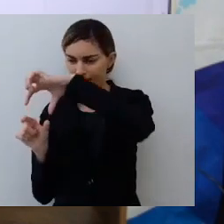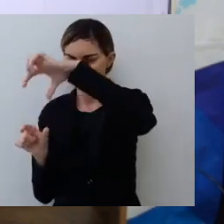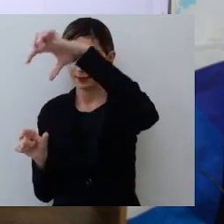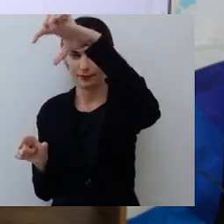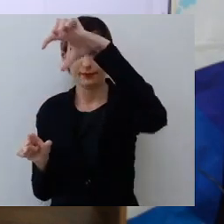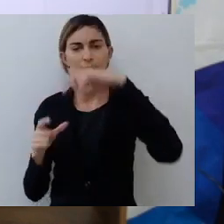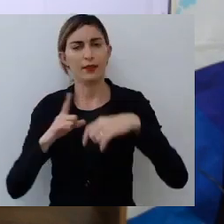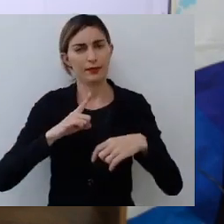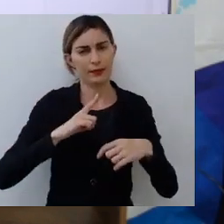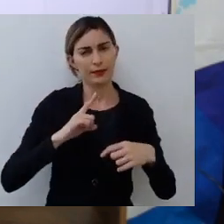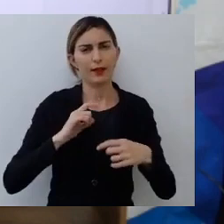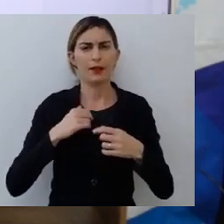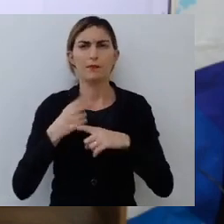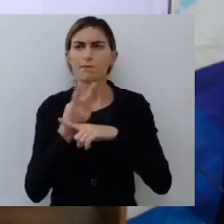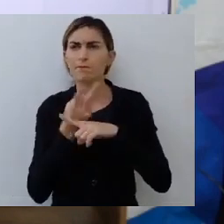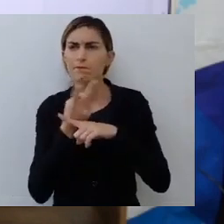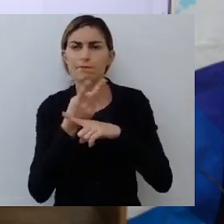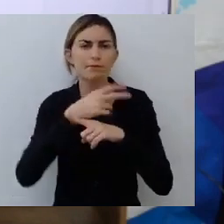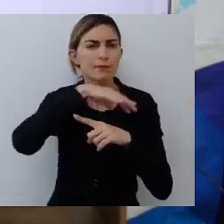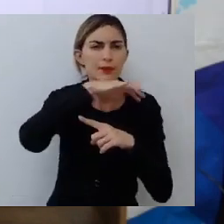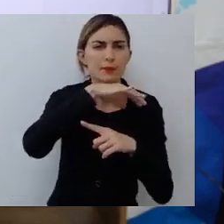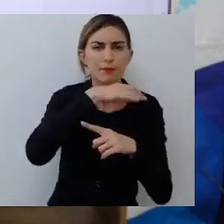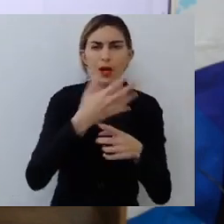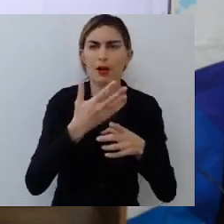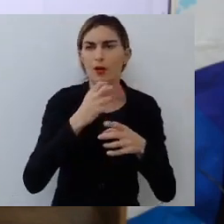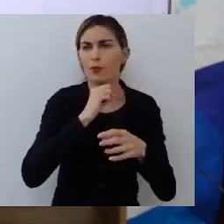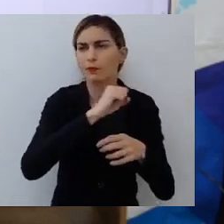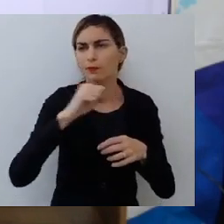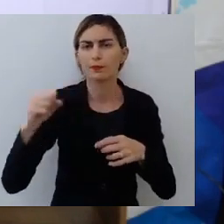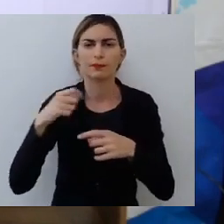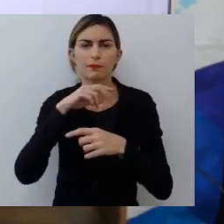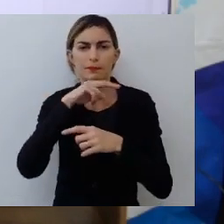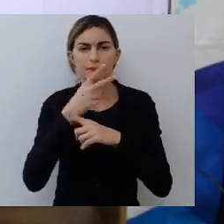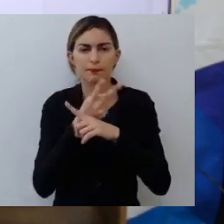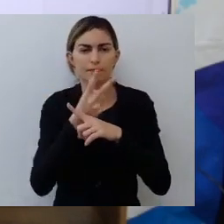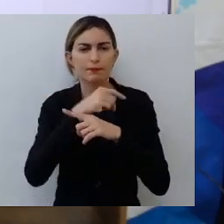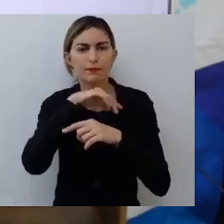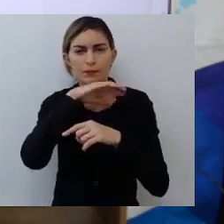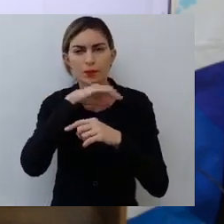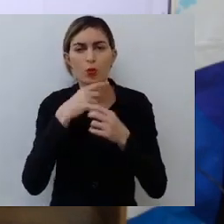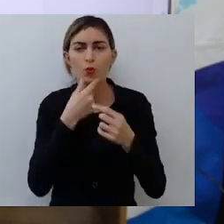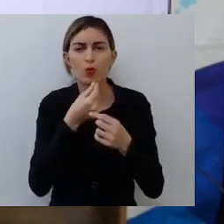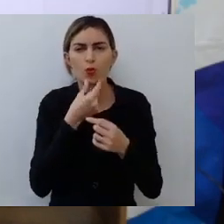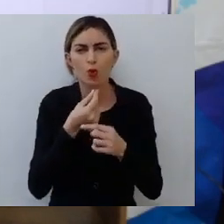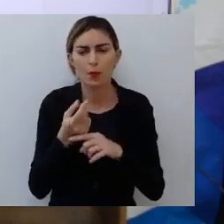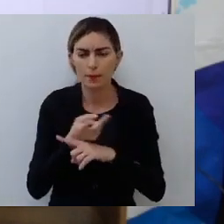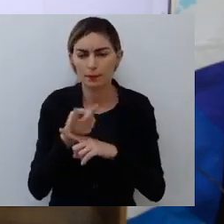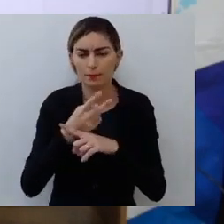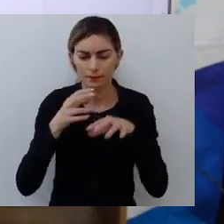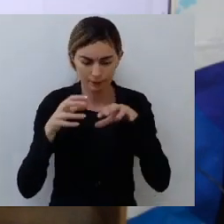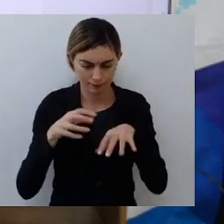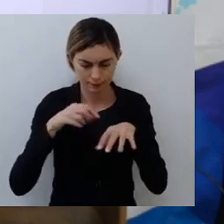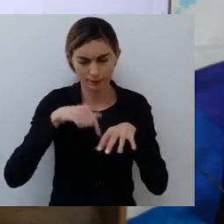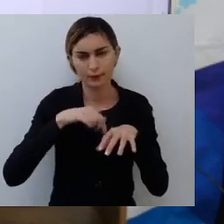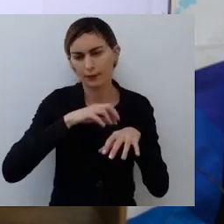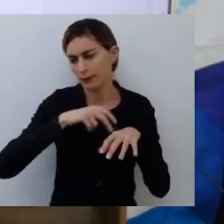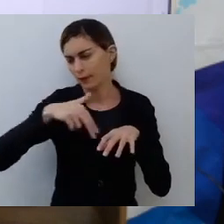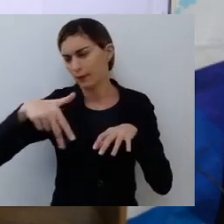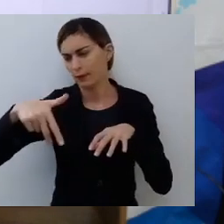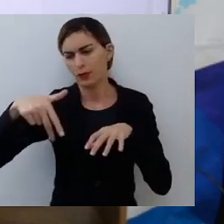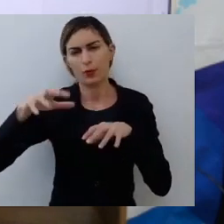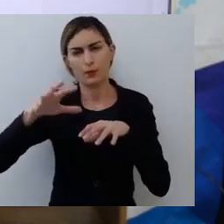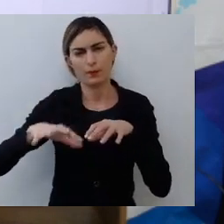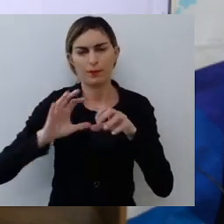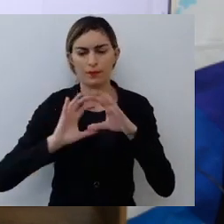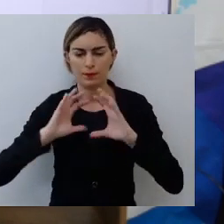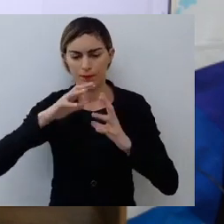provavelmente caçando animais, o homem teria migrado dessas regiões e ocupado o